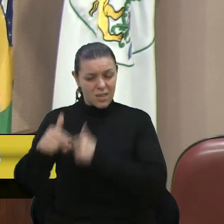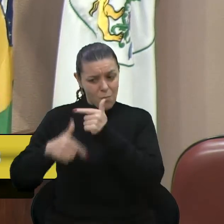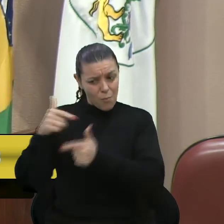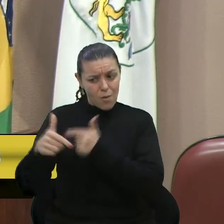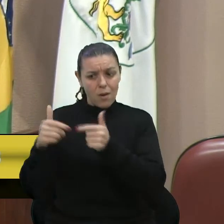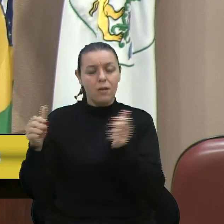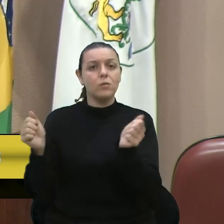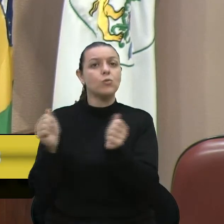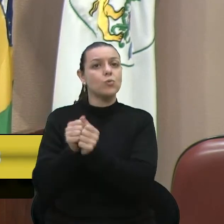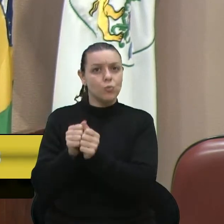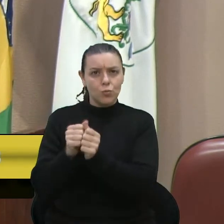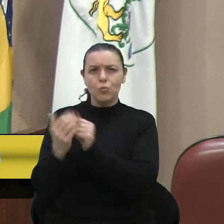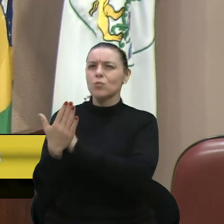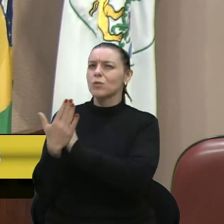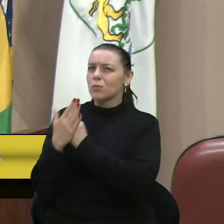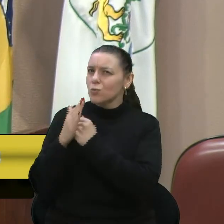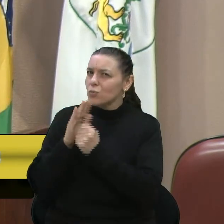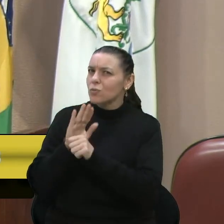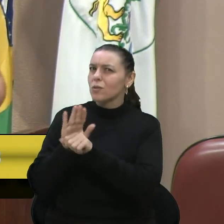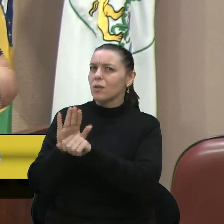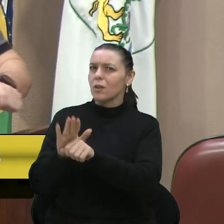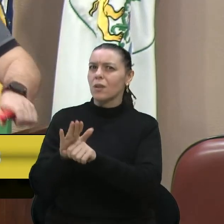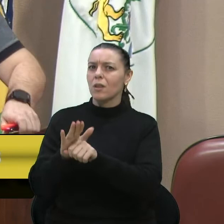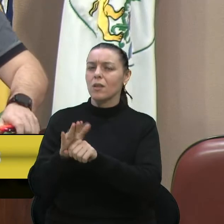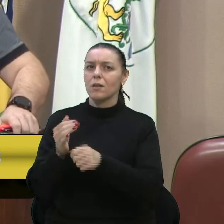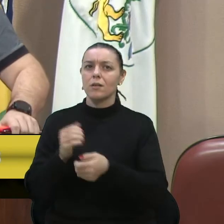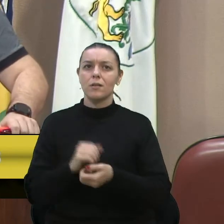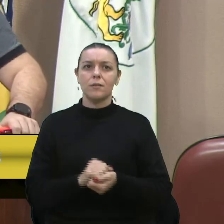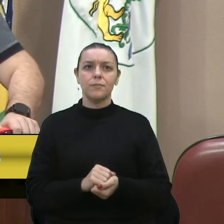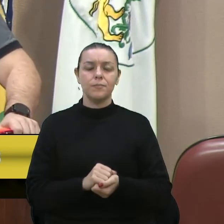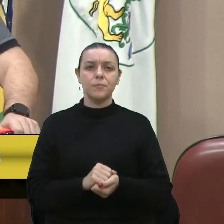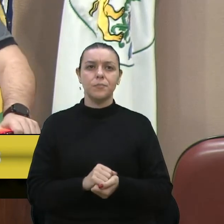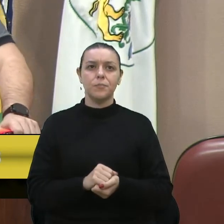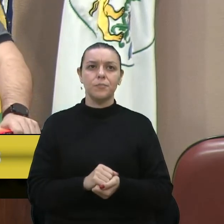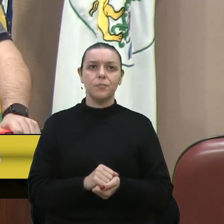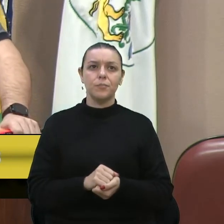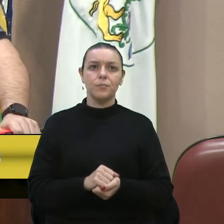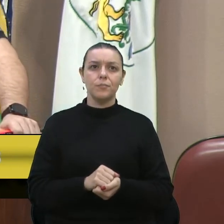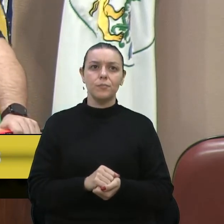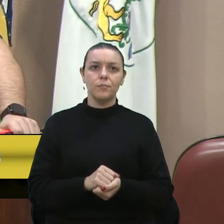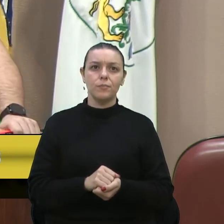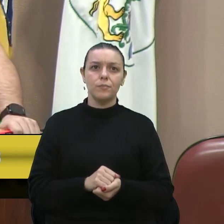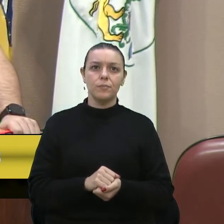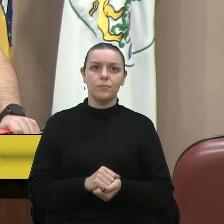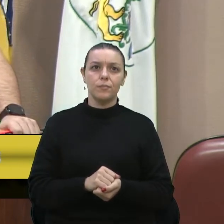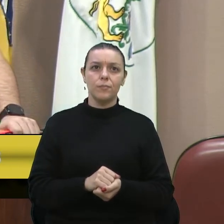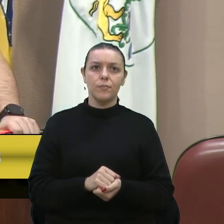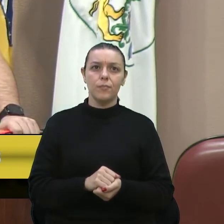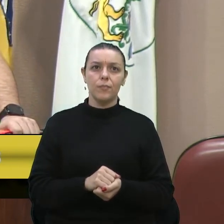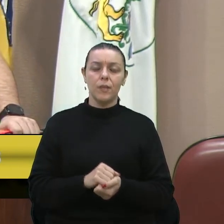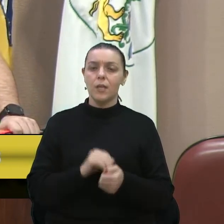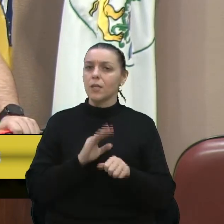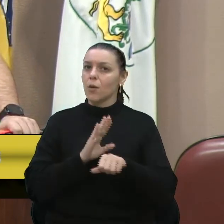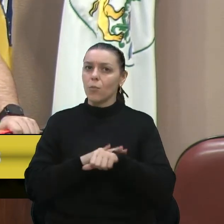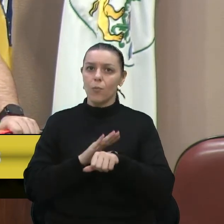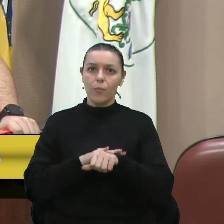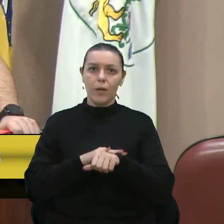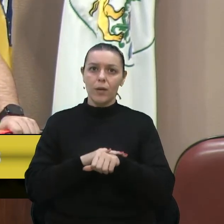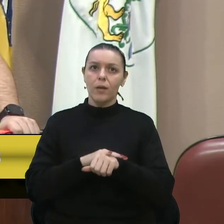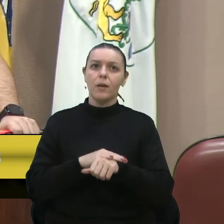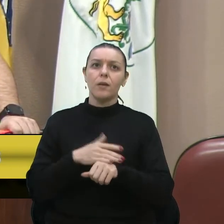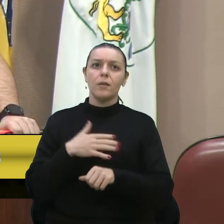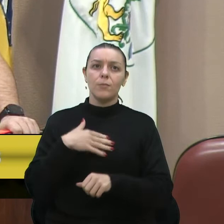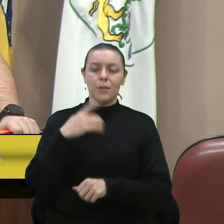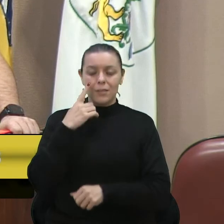junto, todo mundo se ajudar, se auxiliar. E é, sem dúvida nenhuma, um dos momentos mais emocionantes meus